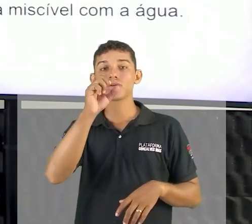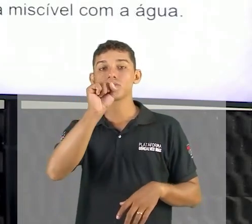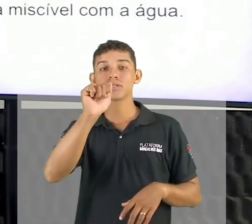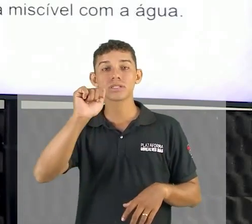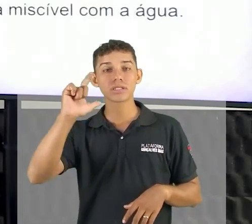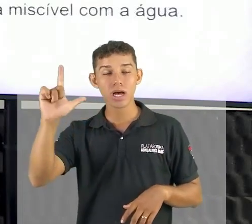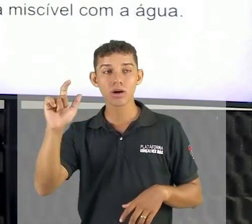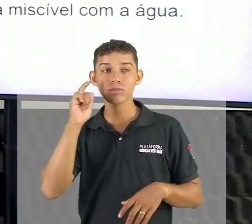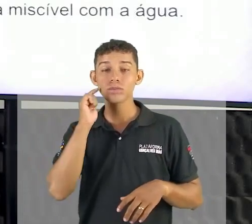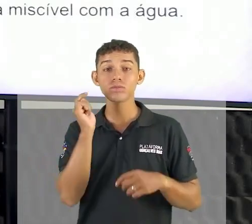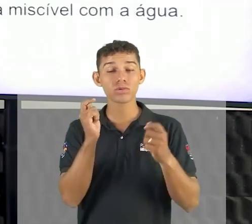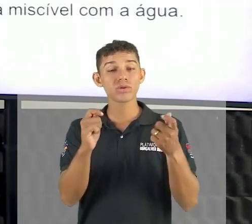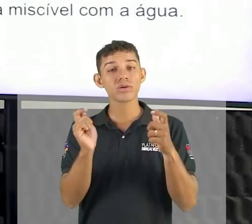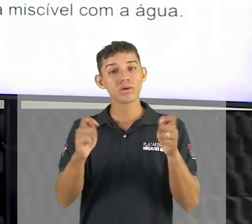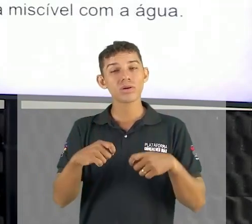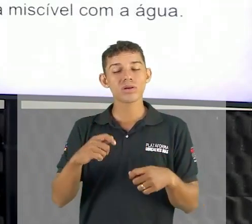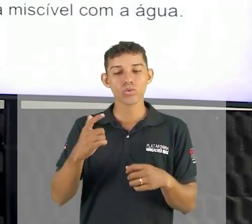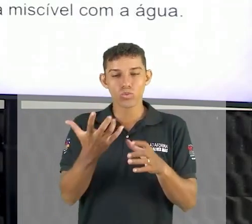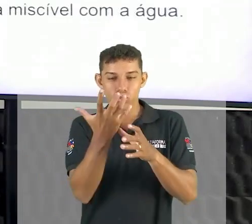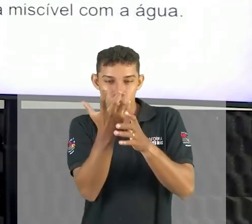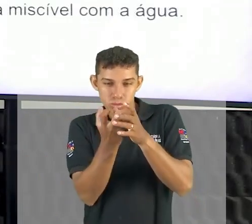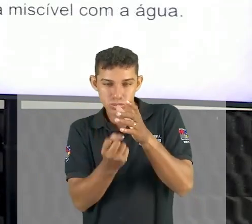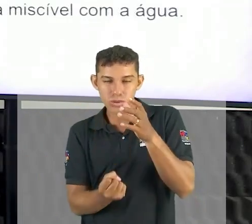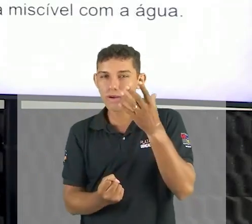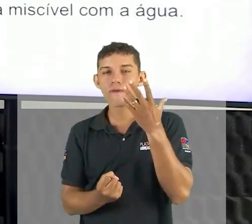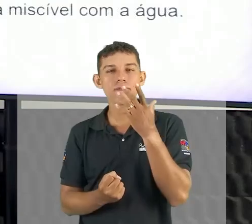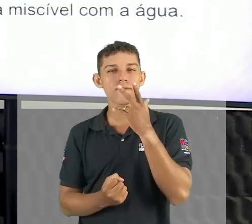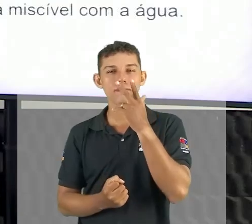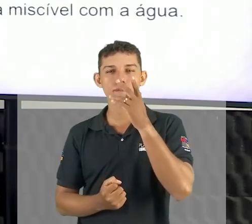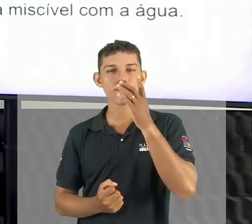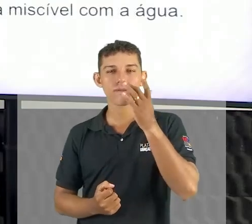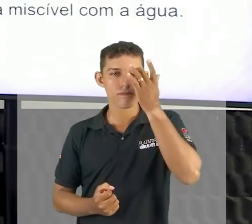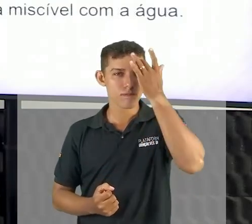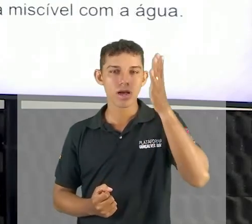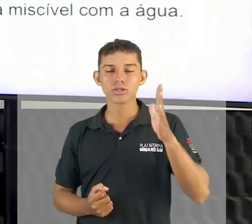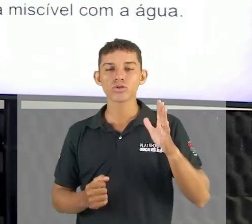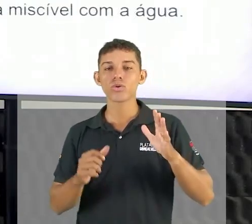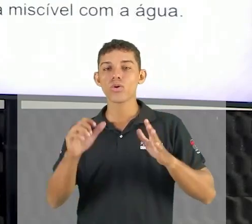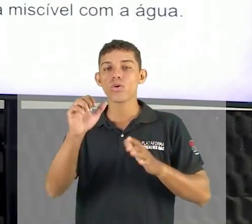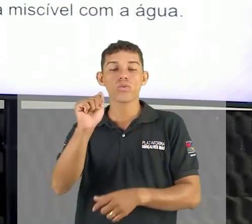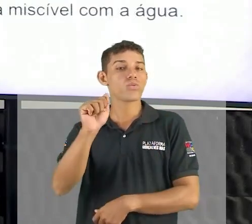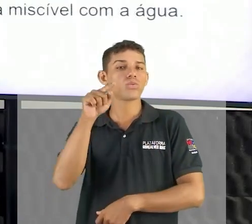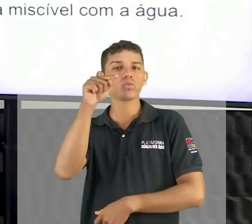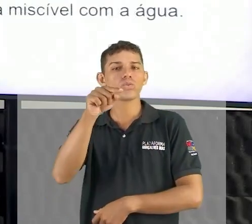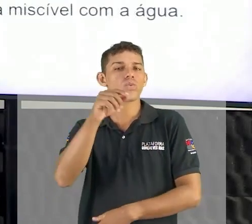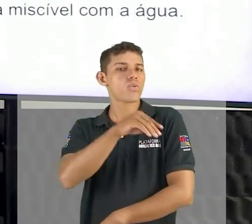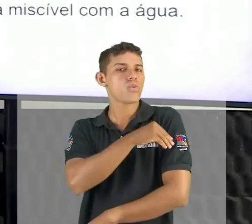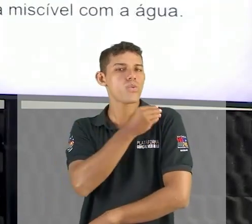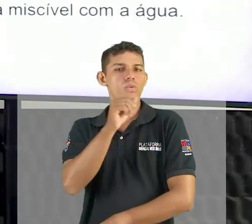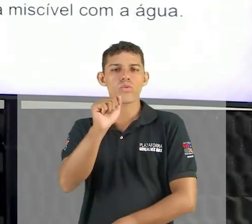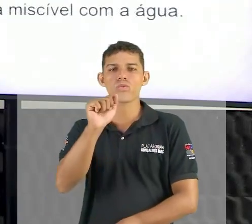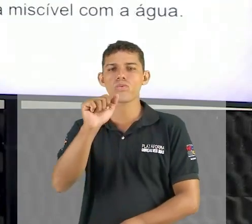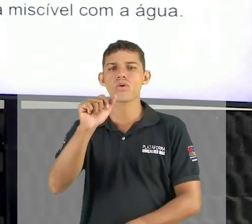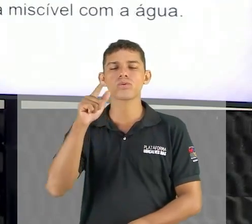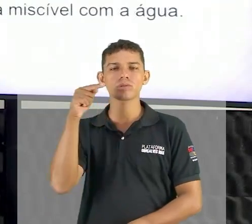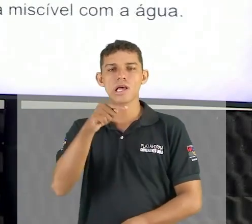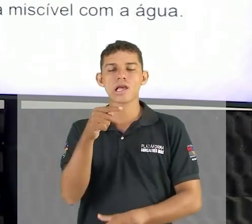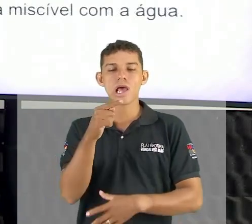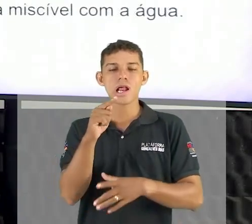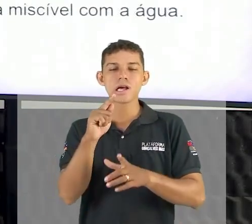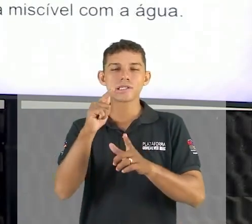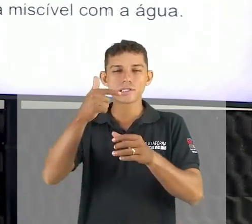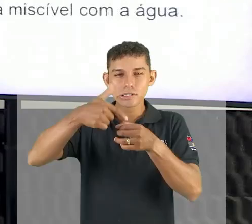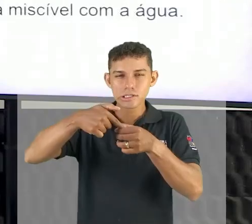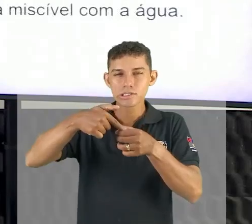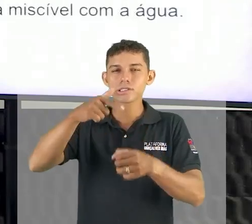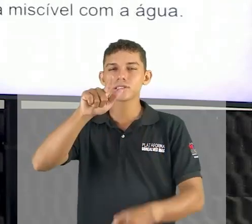como eu polarizo mais o líquido, eu consigo extrair mais fácil o álcool daquela gasolina. Tá certo? Então você já sabe.